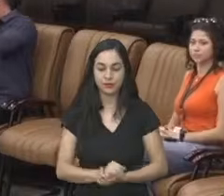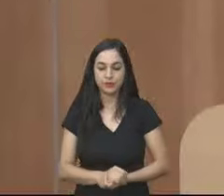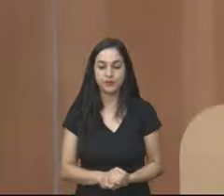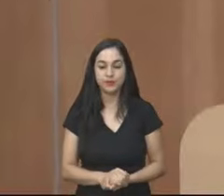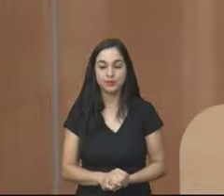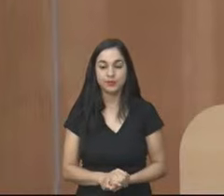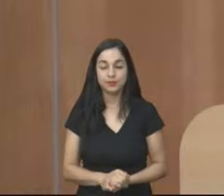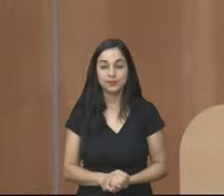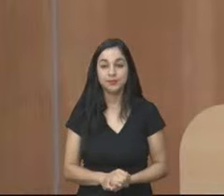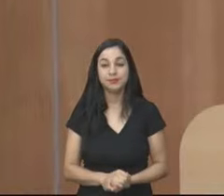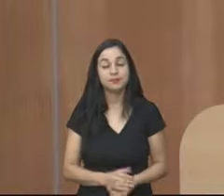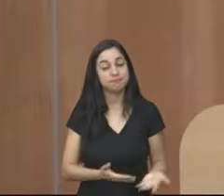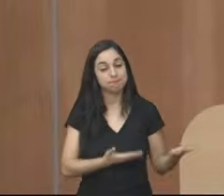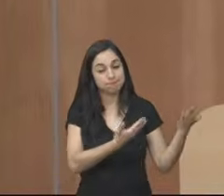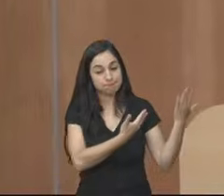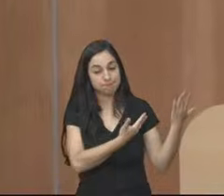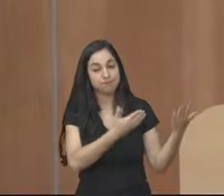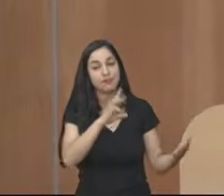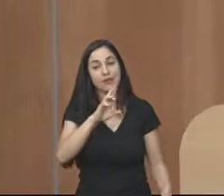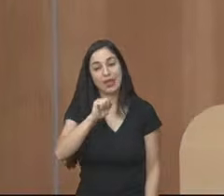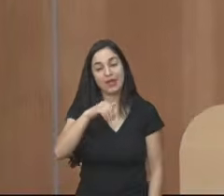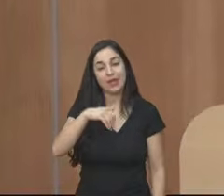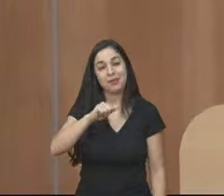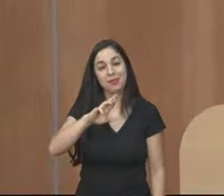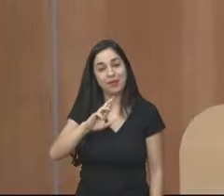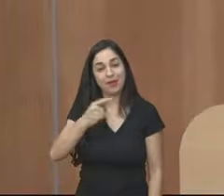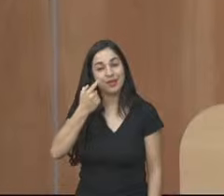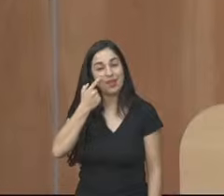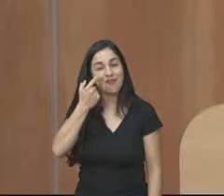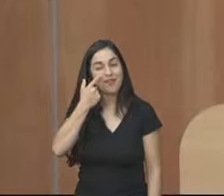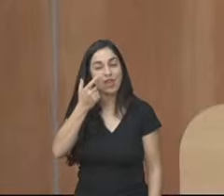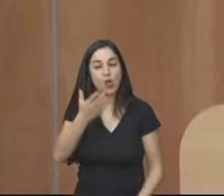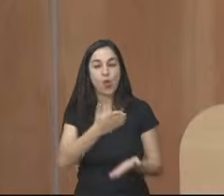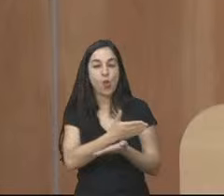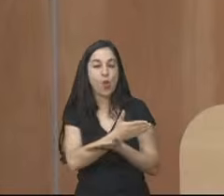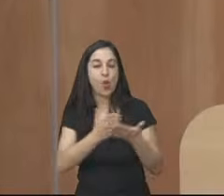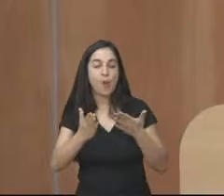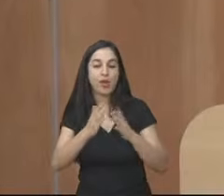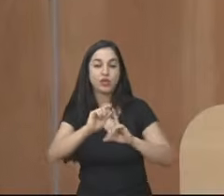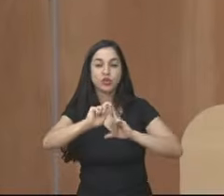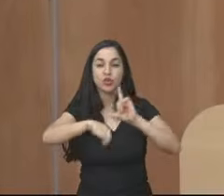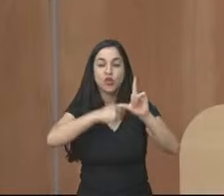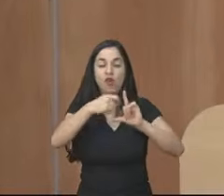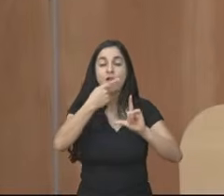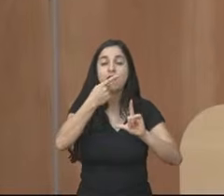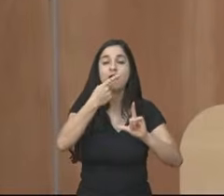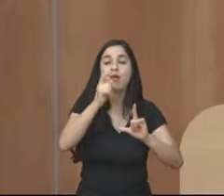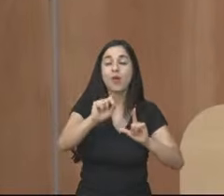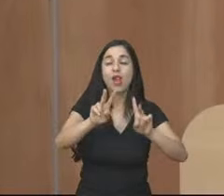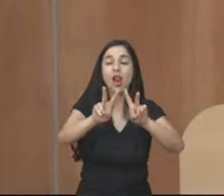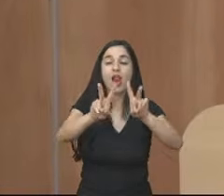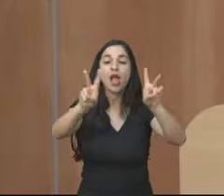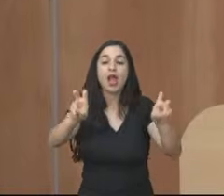Tá aí, essa é a Remar. Se vocês notaram no começo desse vídeo, quando fala em dignidade,